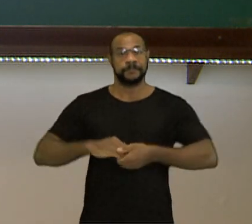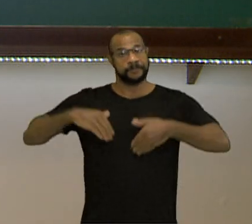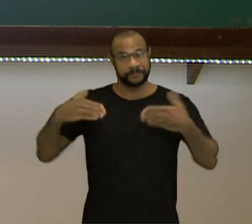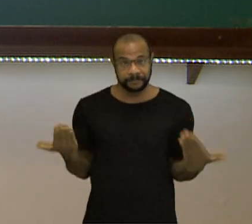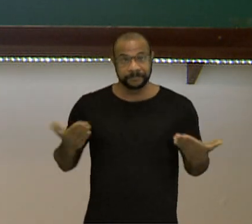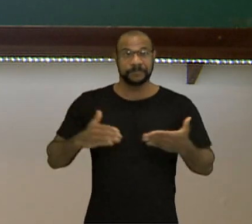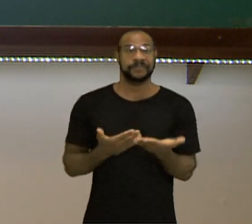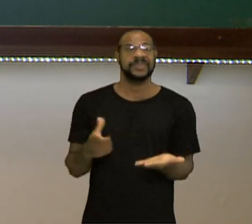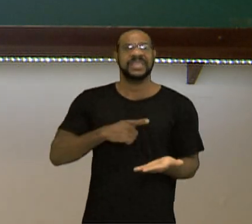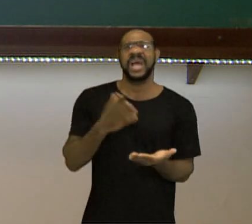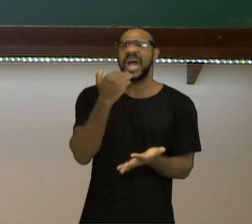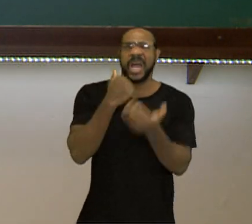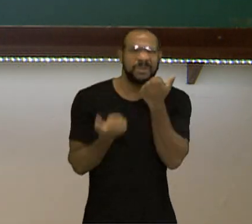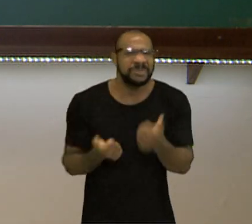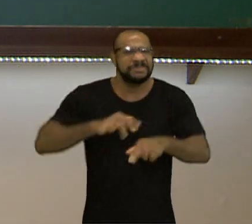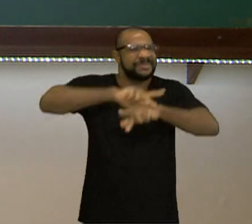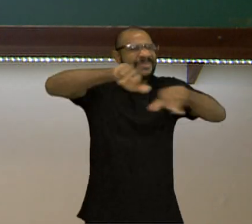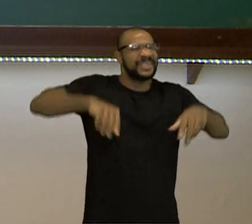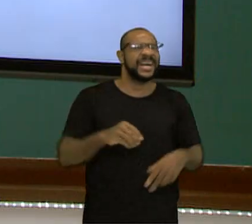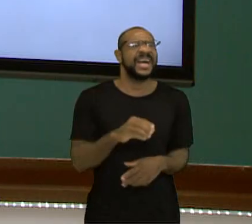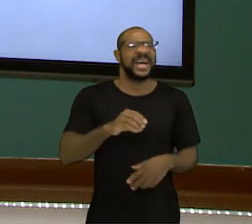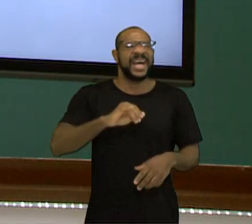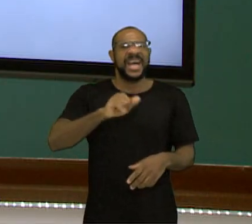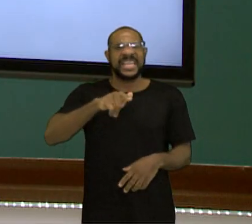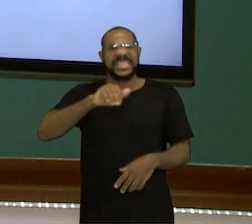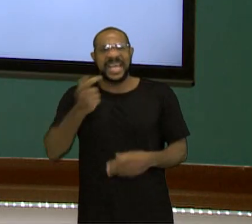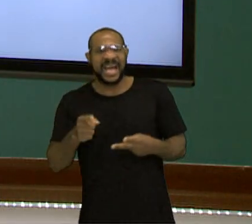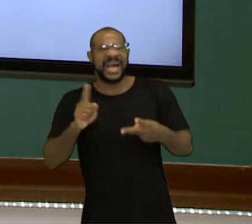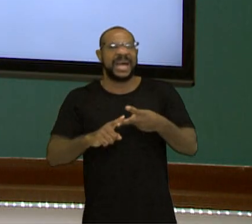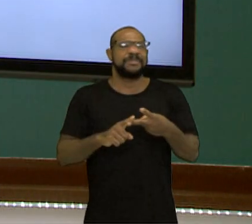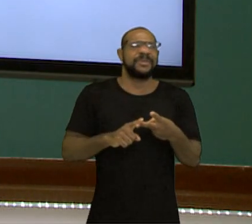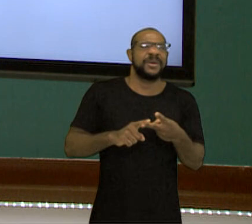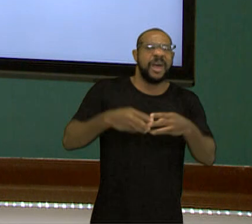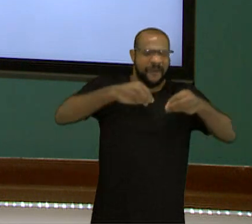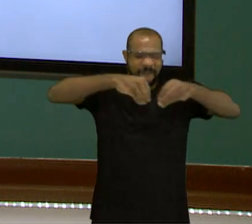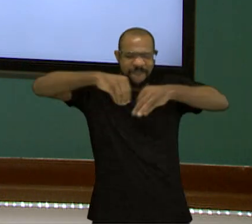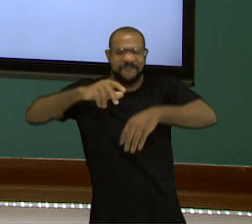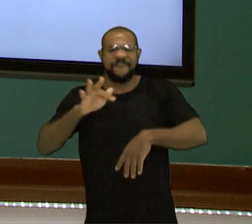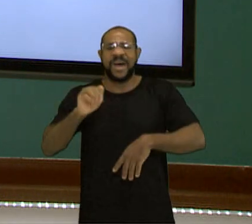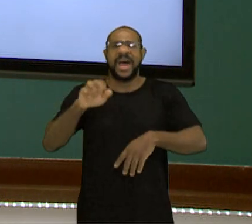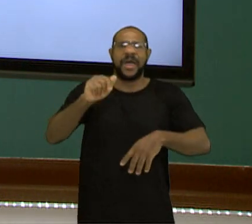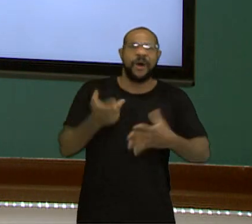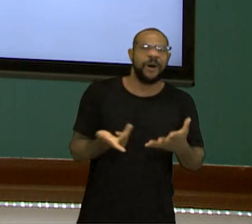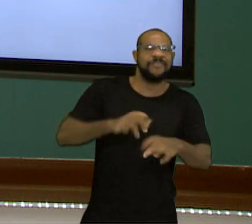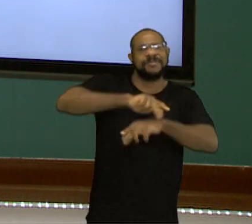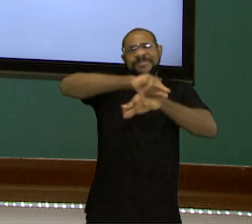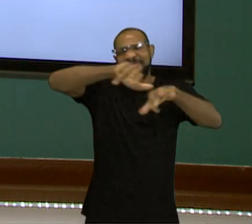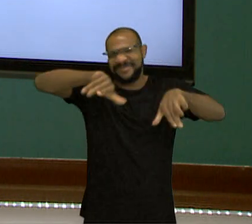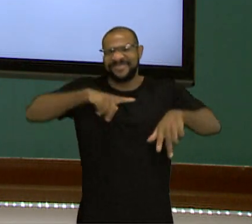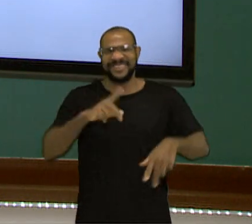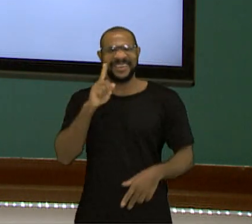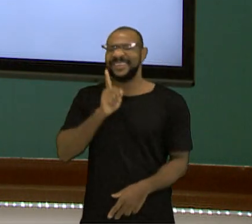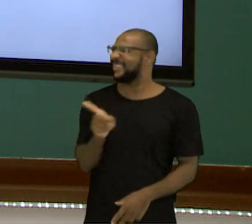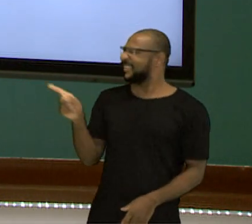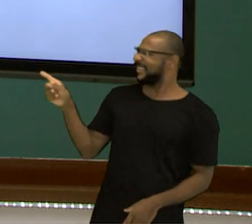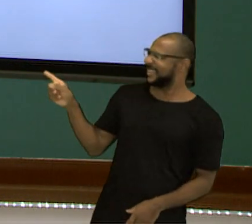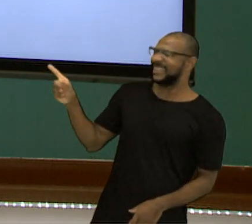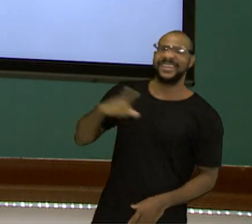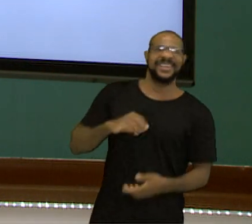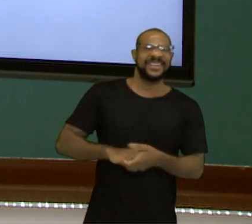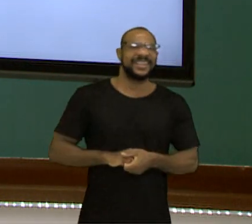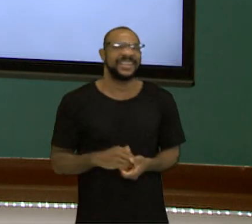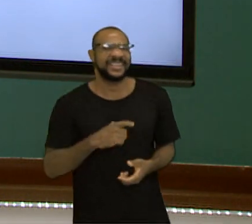nós vamos ter comida como quiabo, acarajé, farofa, cuscuz, comida que faz parte do nosso dia a dia, né? Palavras como